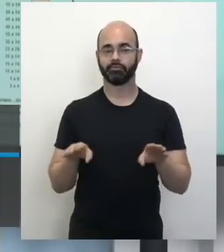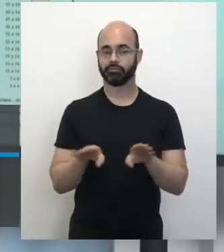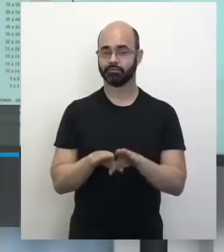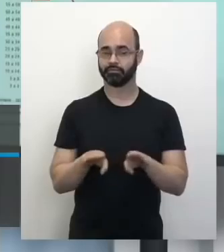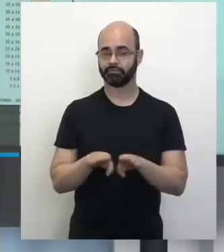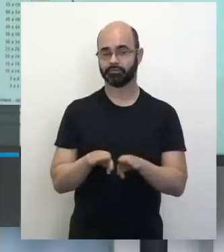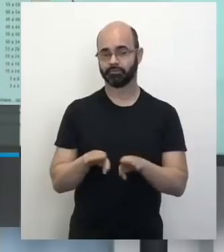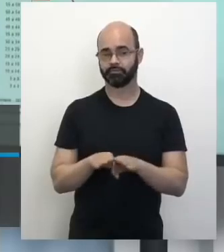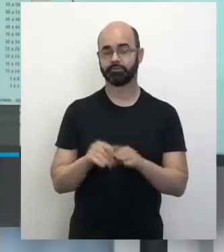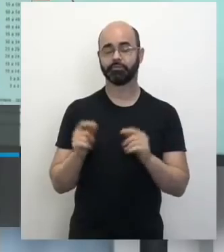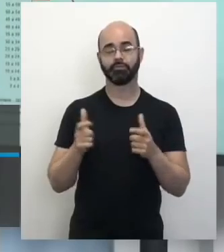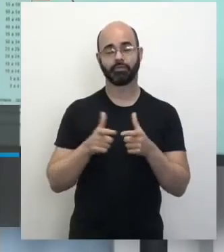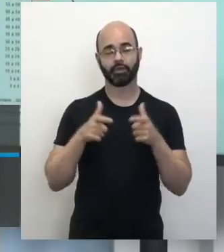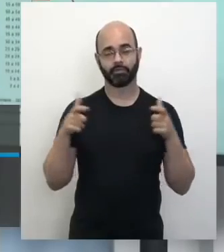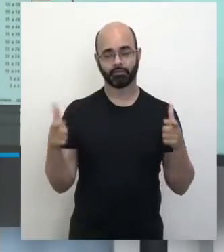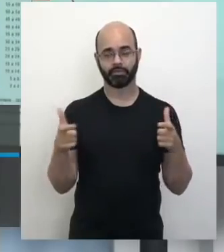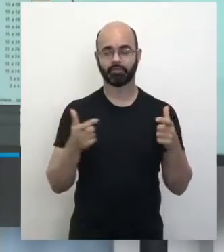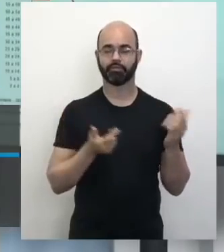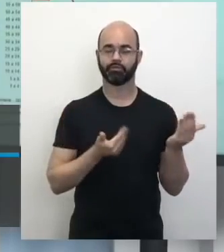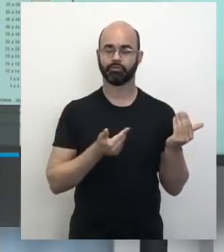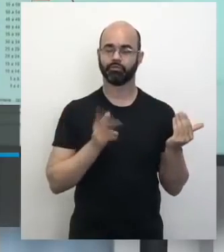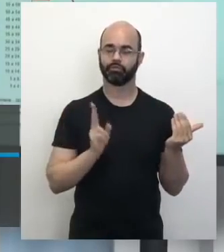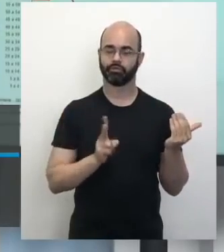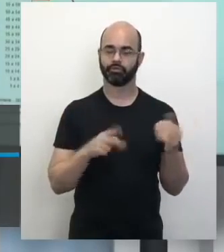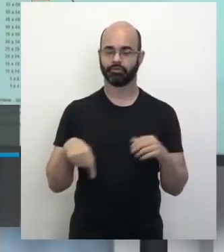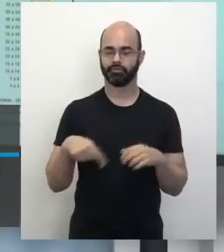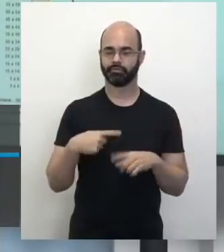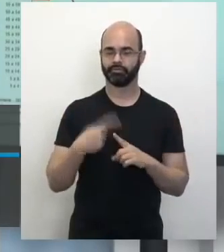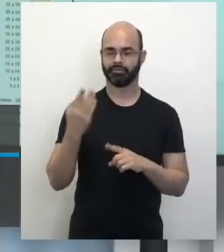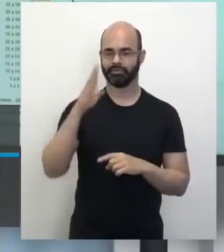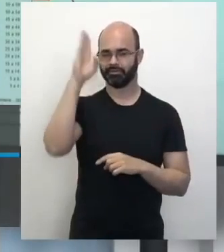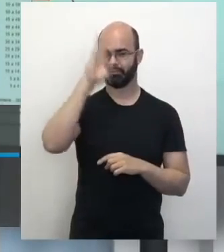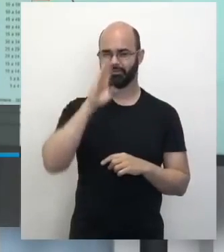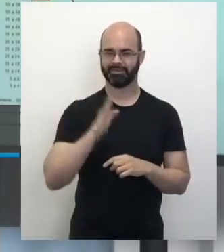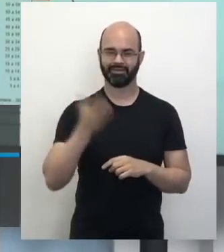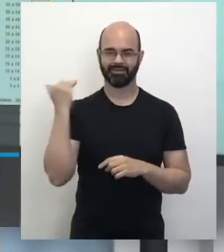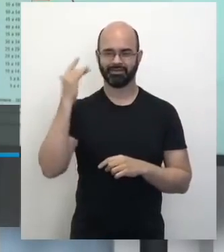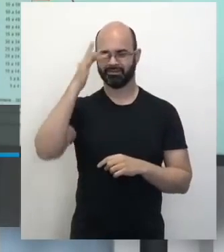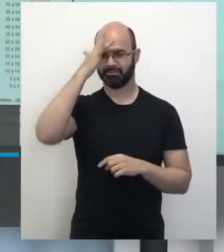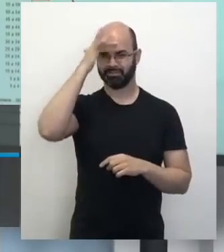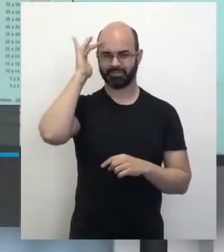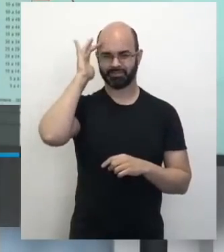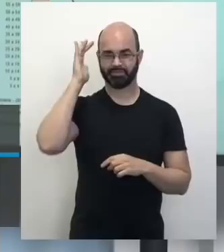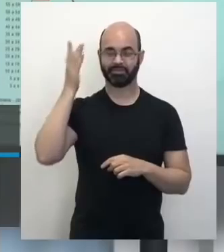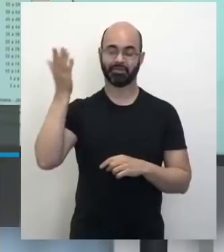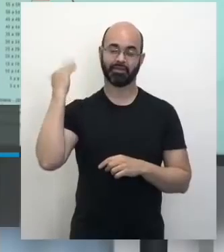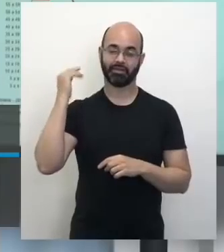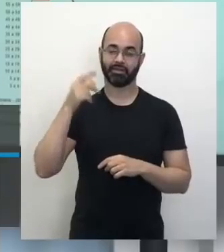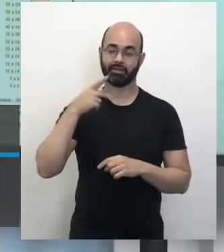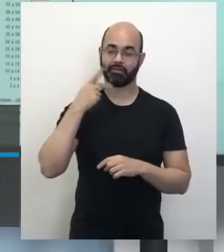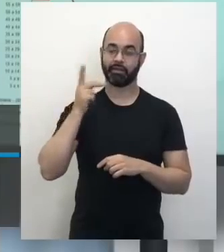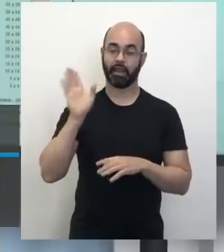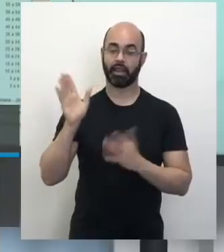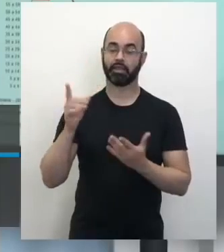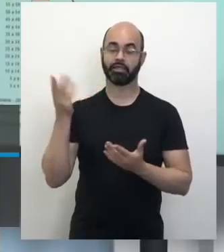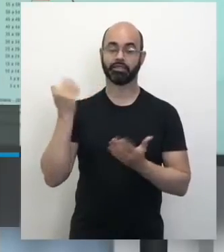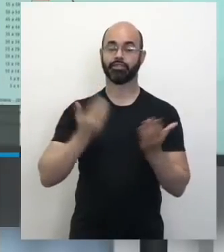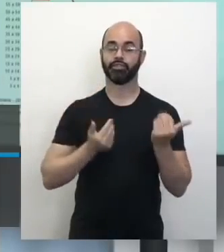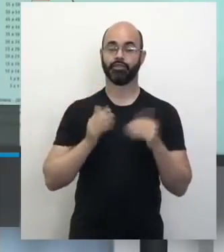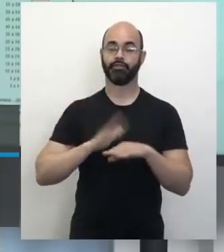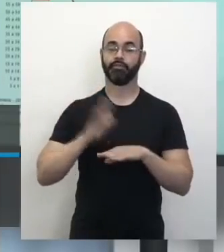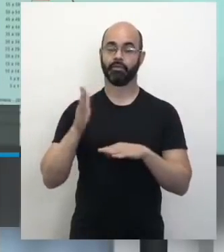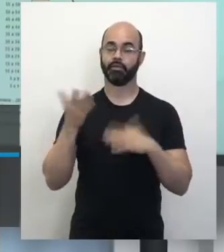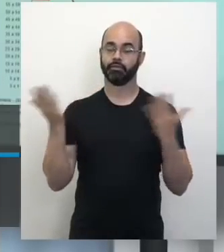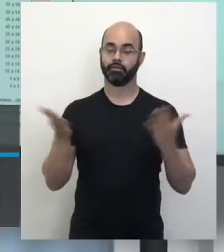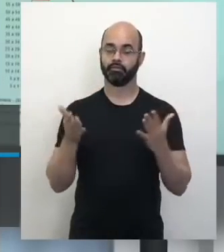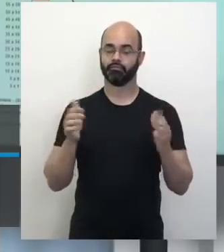é jovem ainda, né? Diferente do Brasil, né, que há um tempo atrás era considerado um país jovem, e hoje ele já é um país adulto, porque a sua